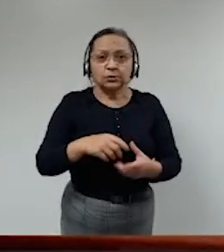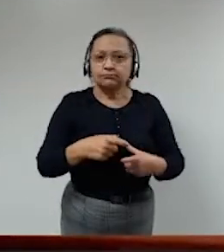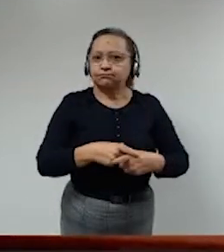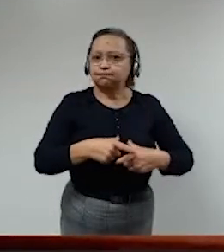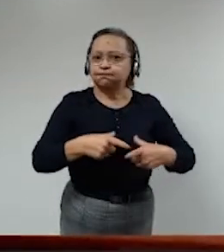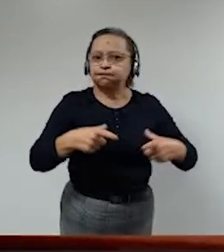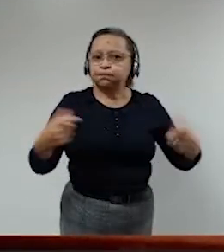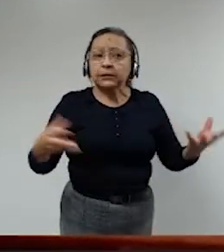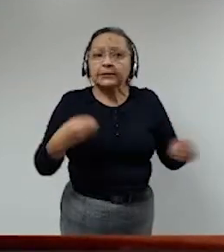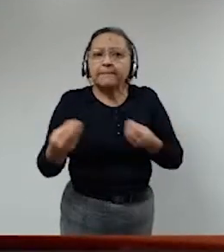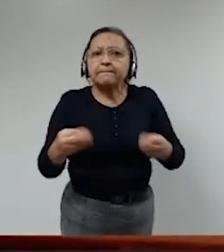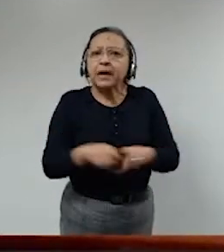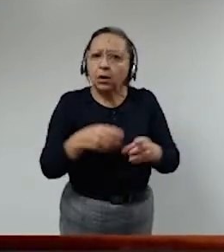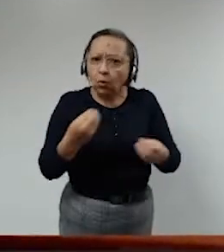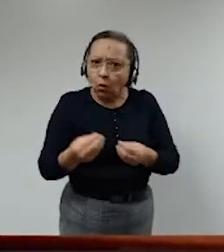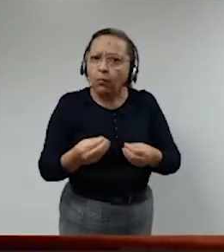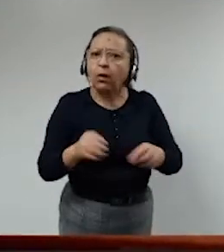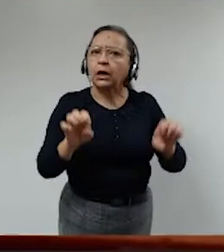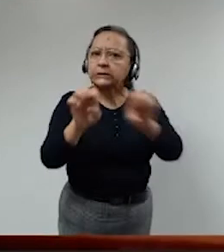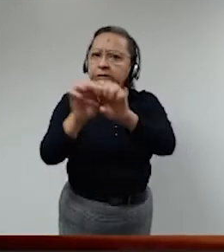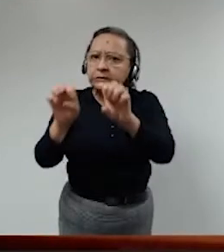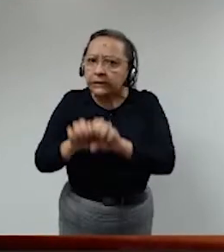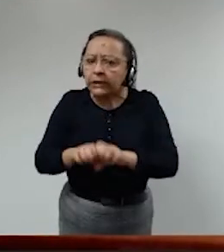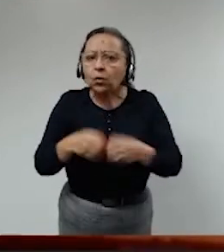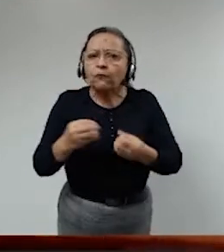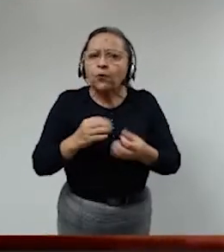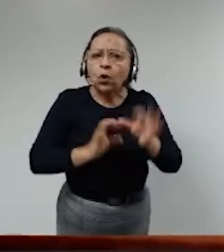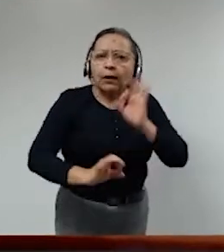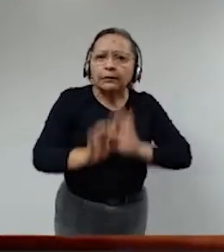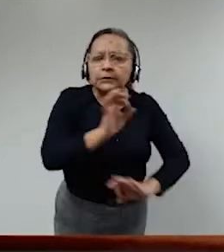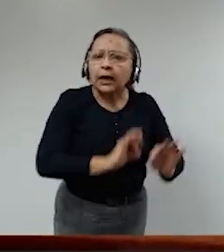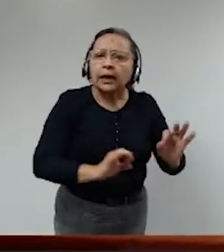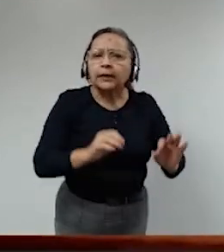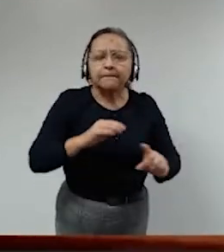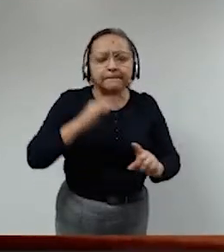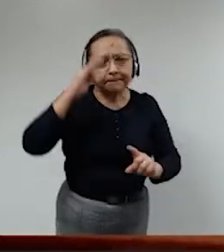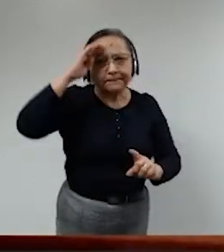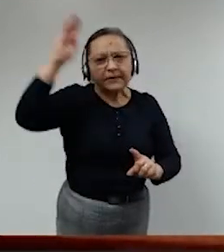foi organizada, especialmente no que tange na apreciação aí